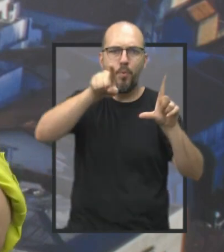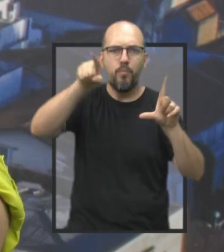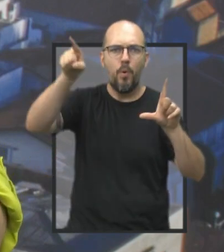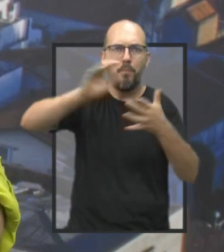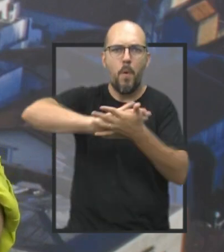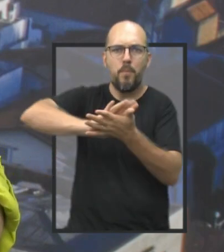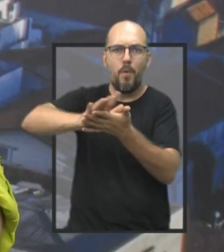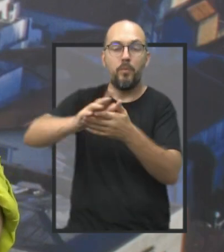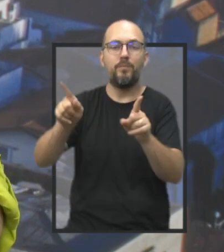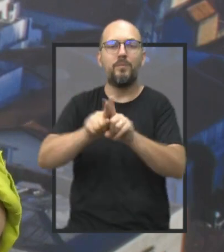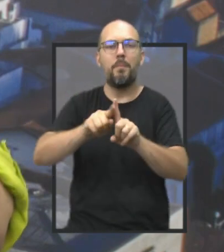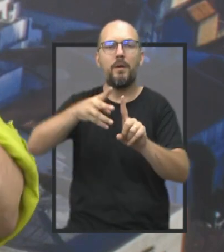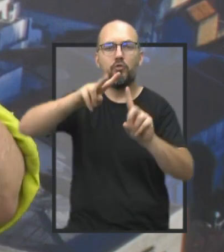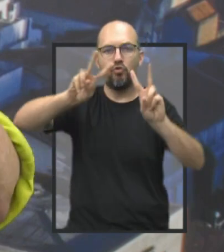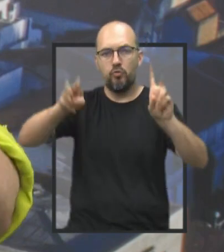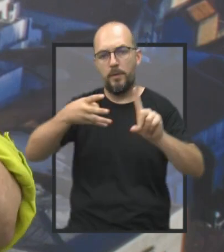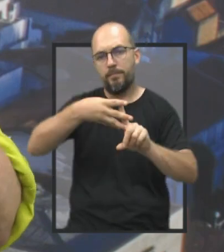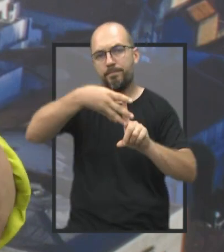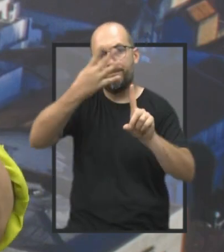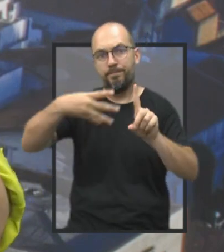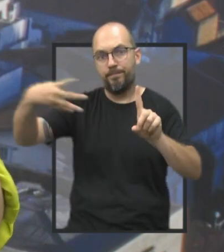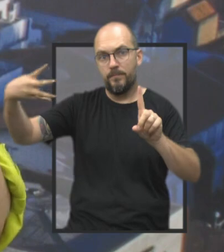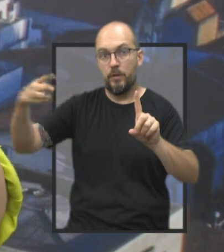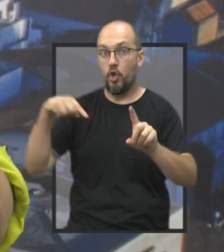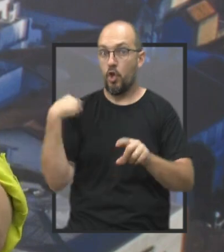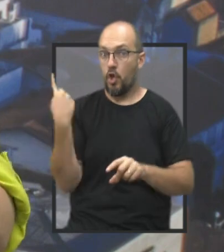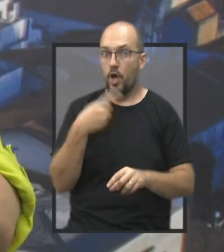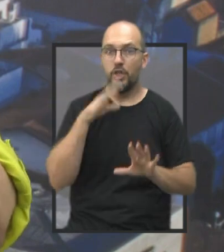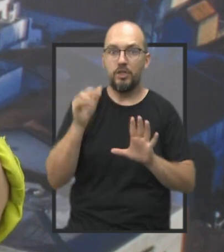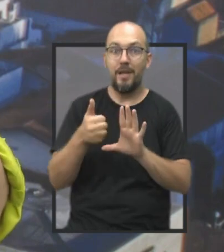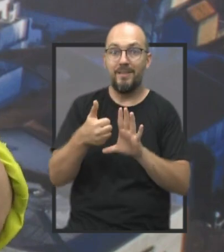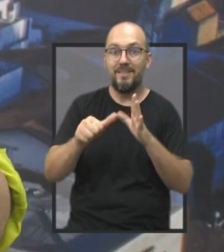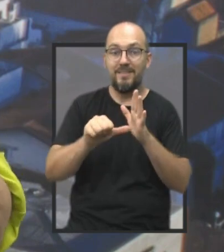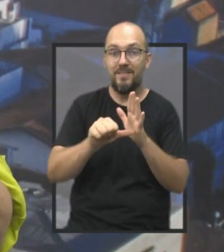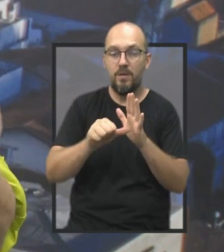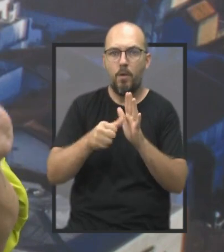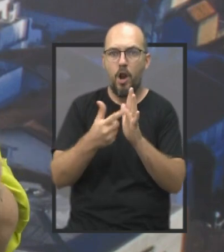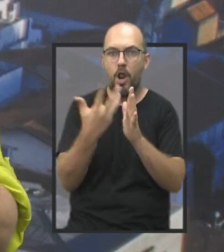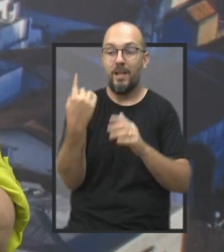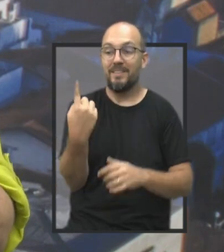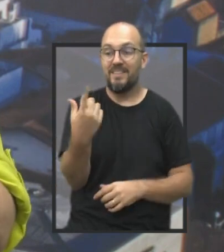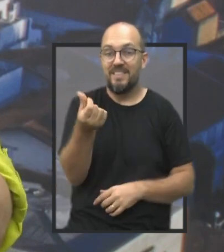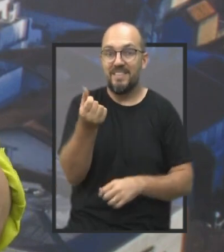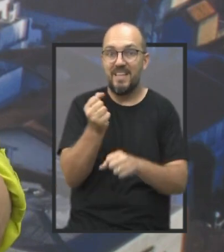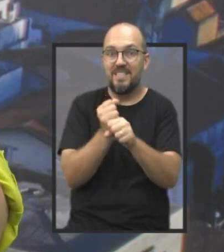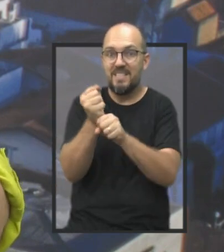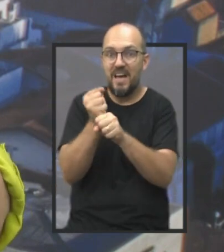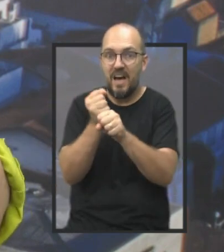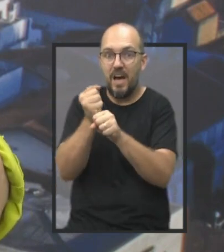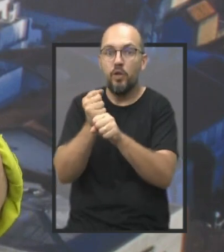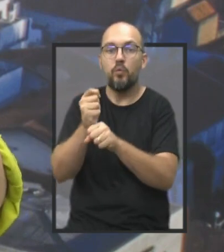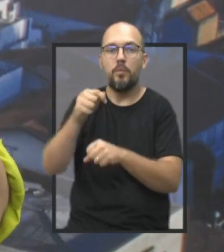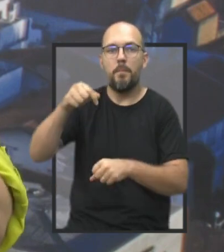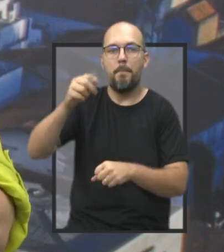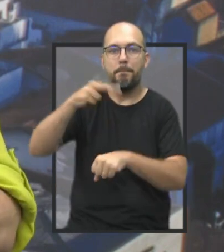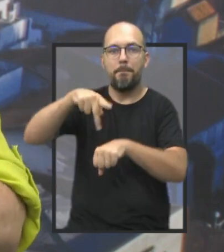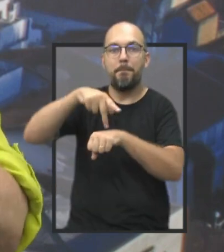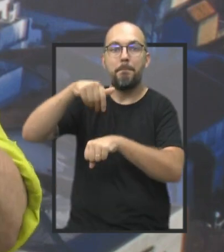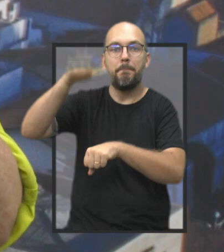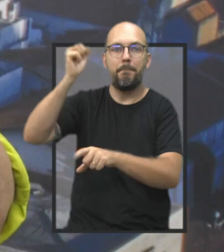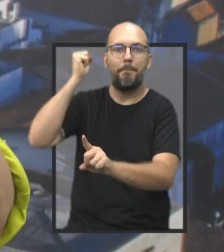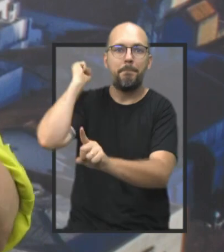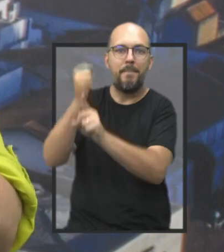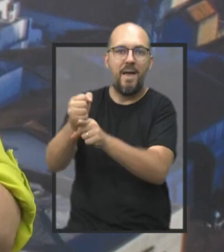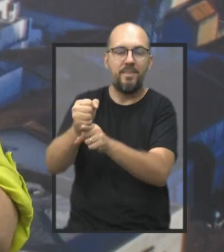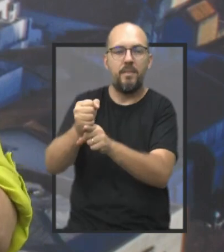população LGBTQIAPN+, nós somos pelo 16º ano o país que mais mata pessoas